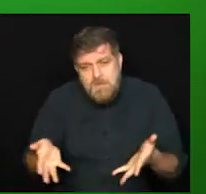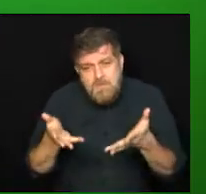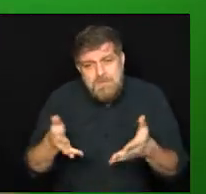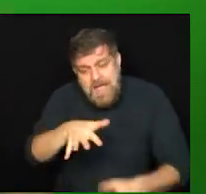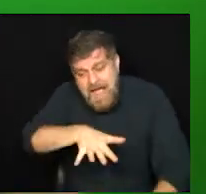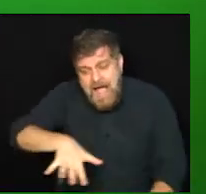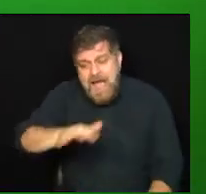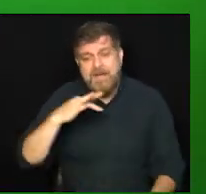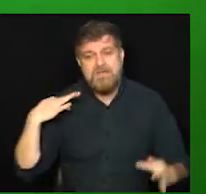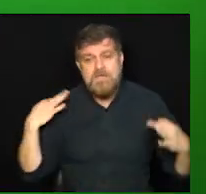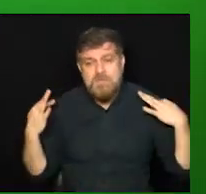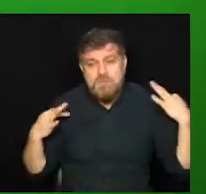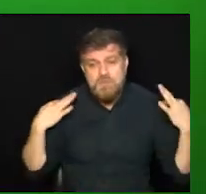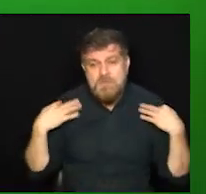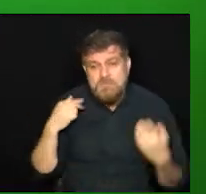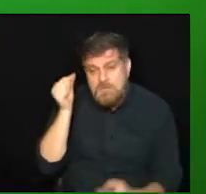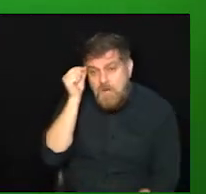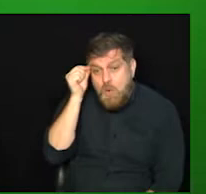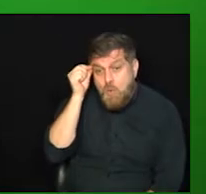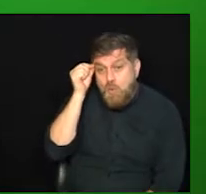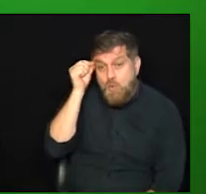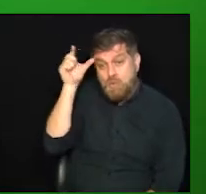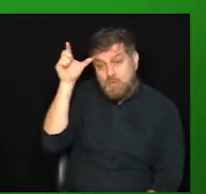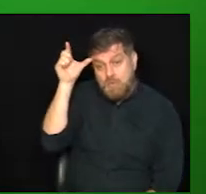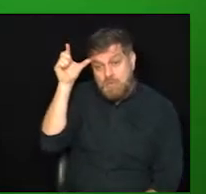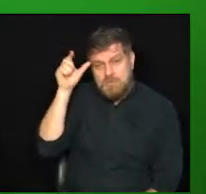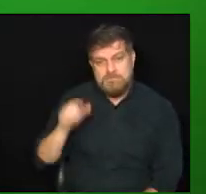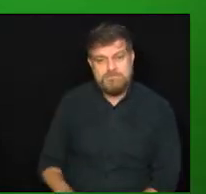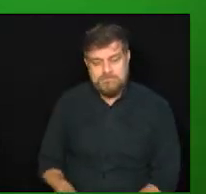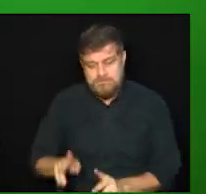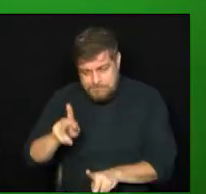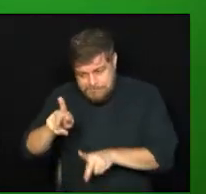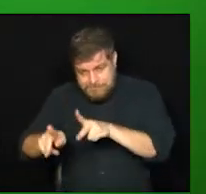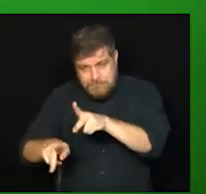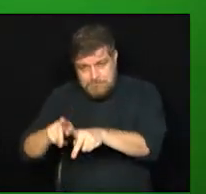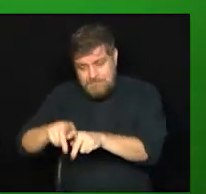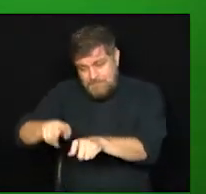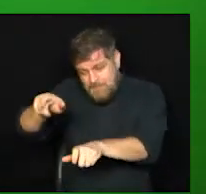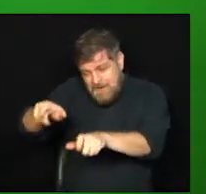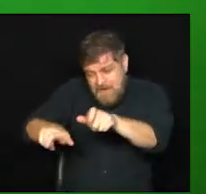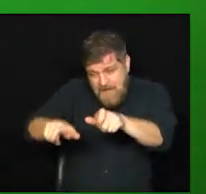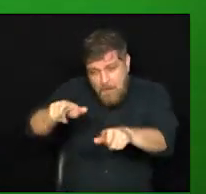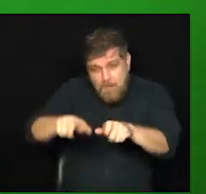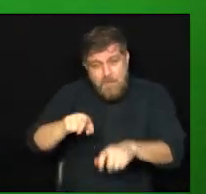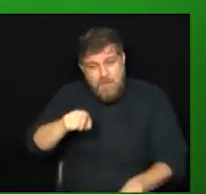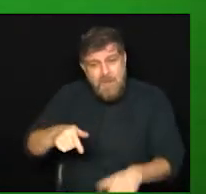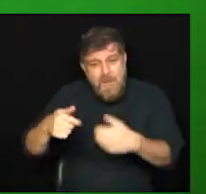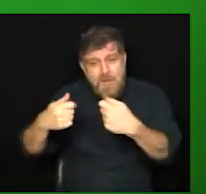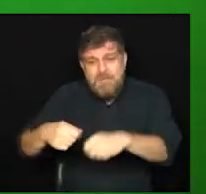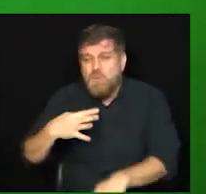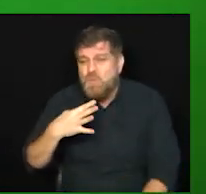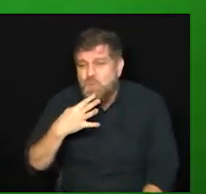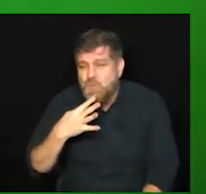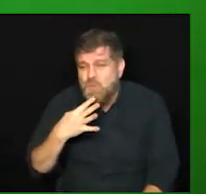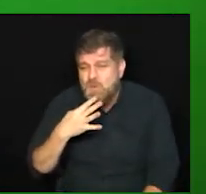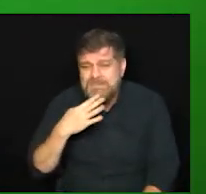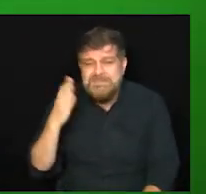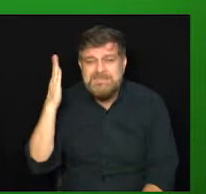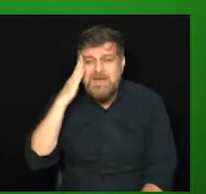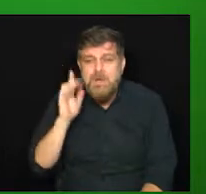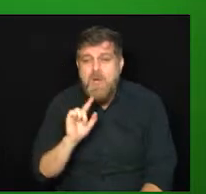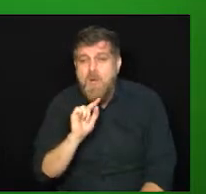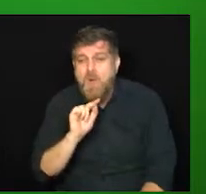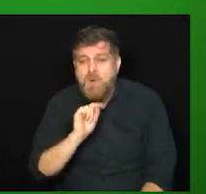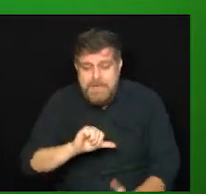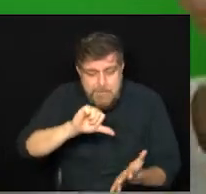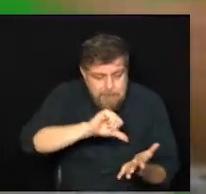turísticos e culturais que existem em Campinas. A população precisa conhecer os atrativos de